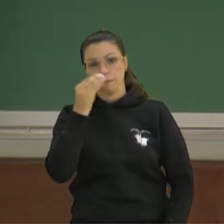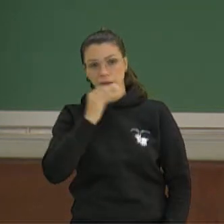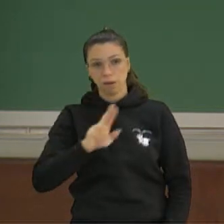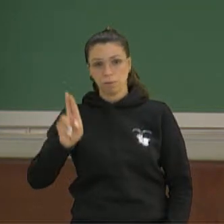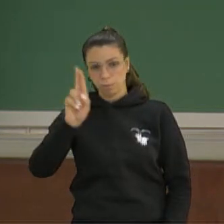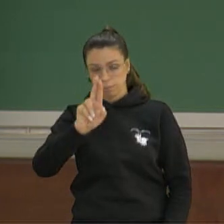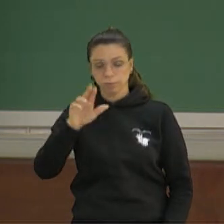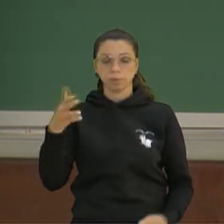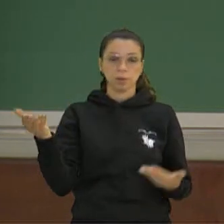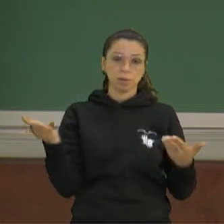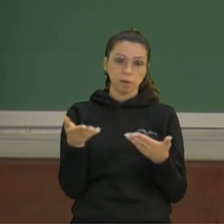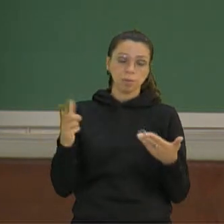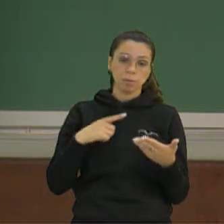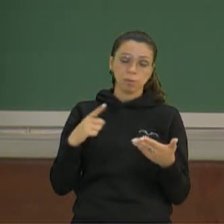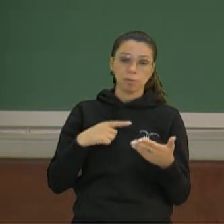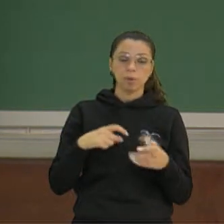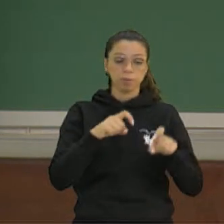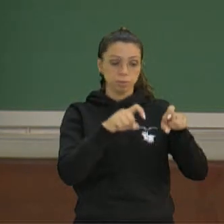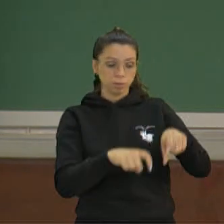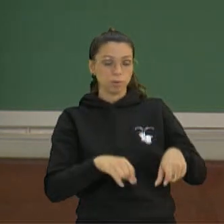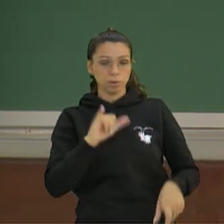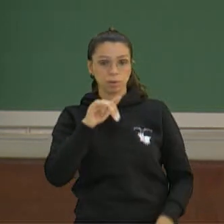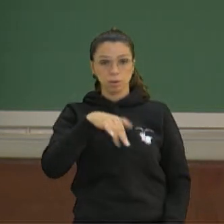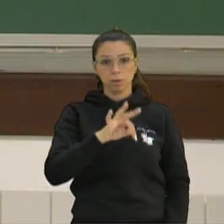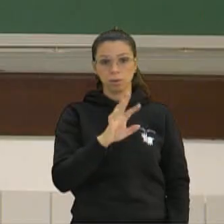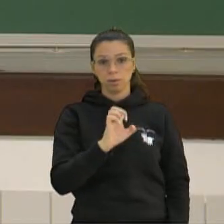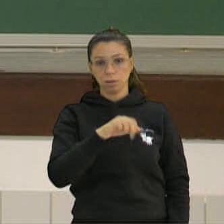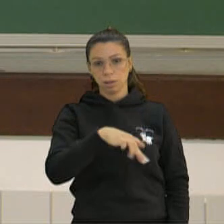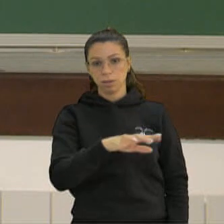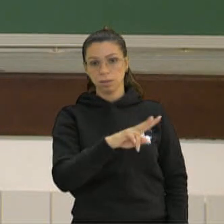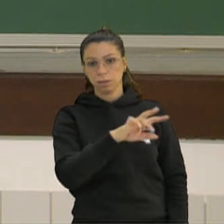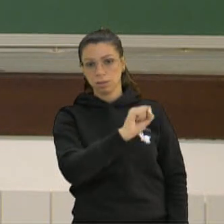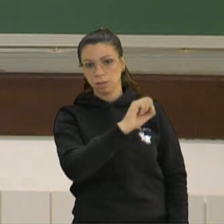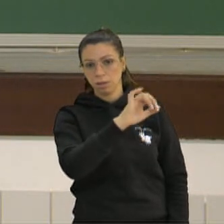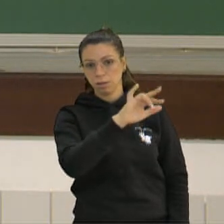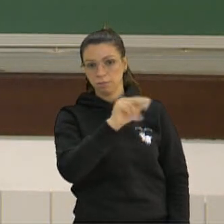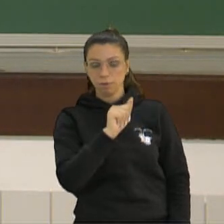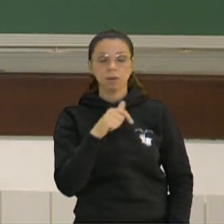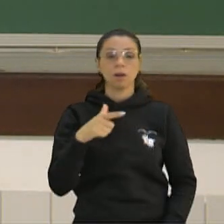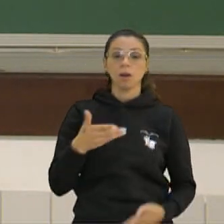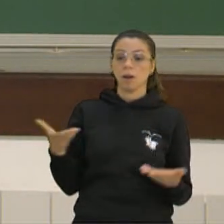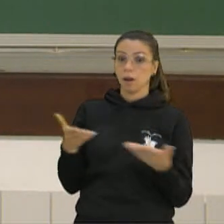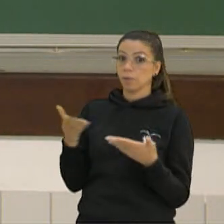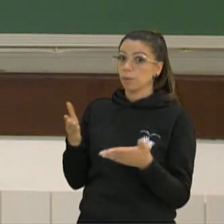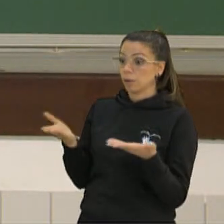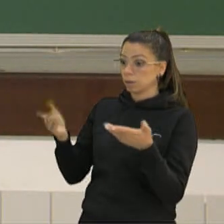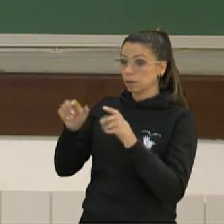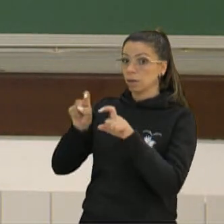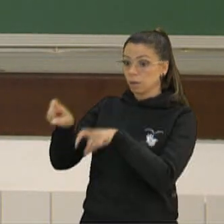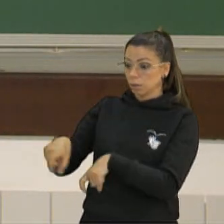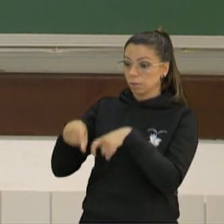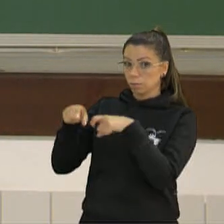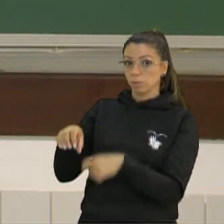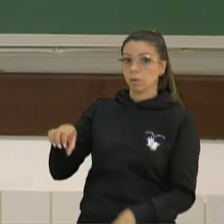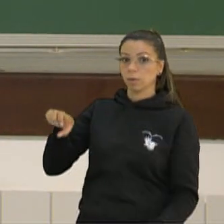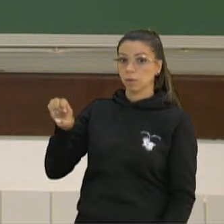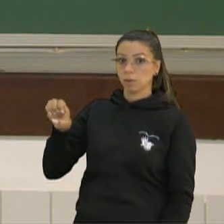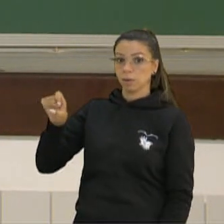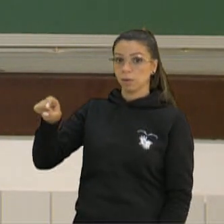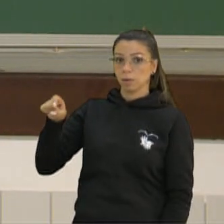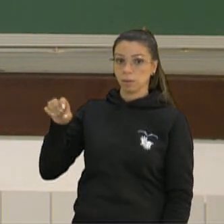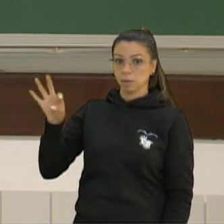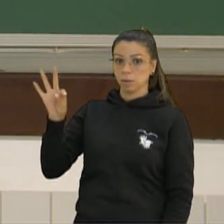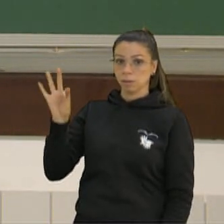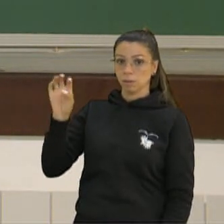Então, nós já falamos da agricultura intensiva e agora a gente vai falar um pouquinho da agricultura extensiva, tá? Podemos dizer que